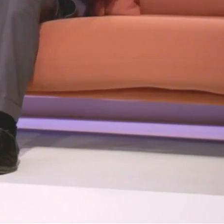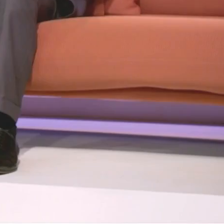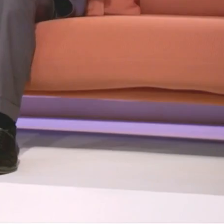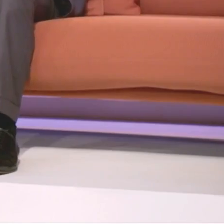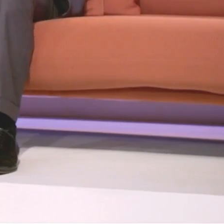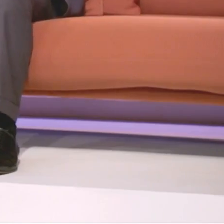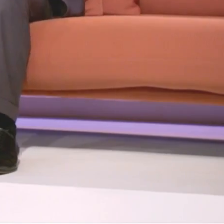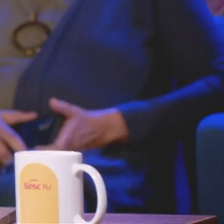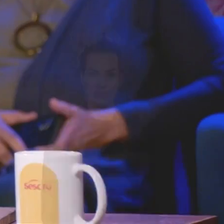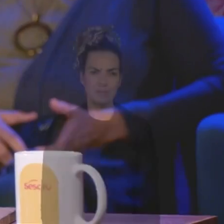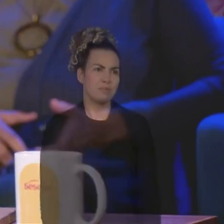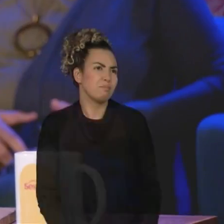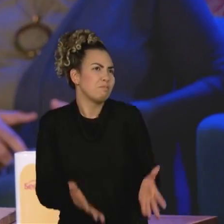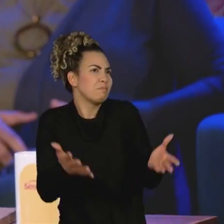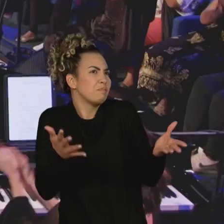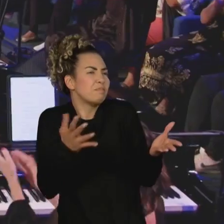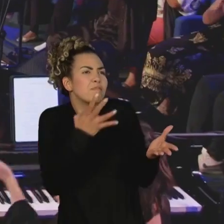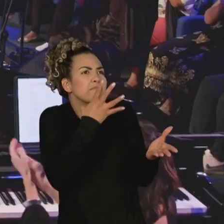verso. É o máximo.